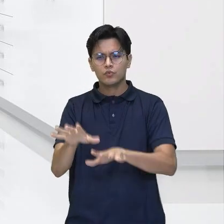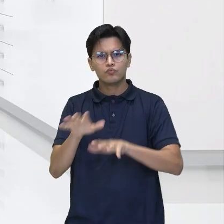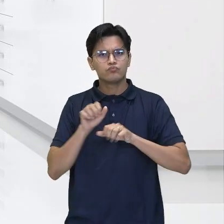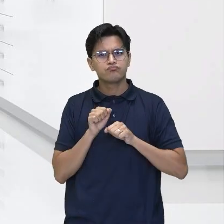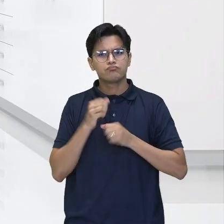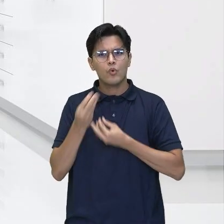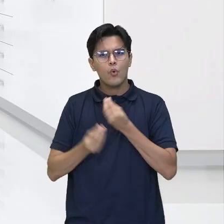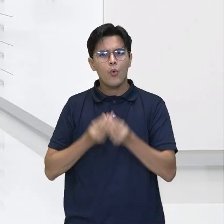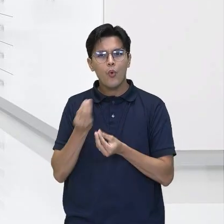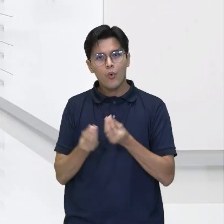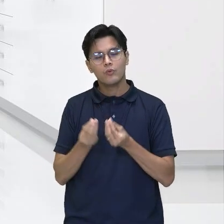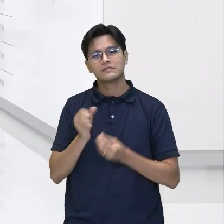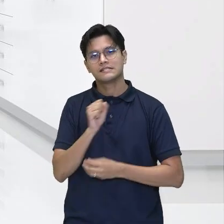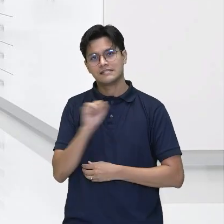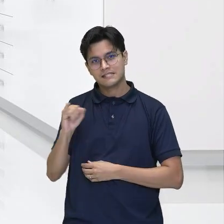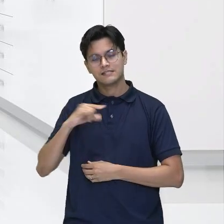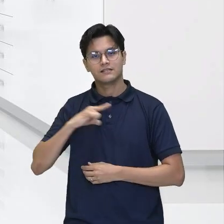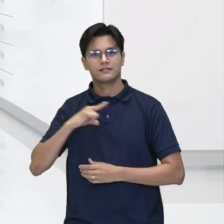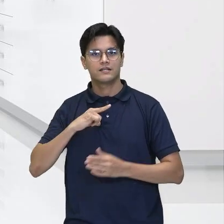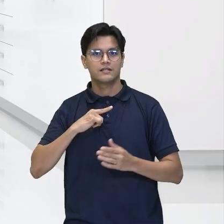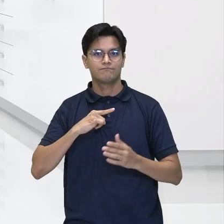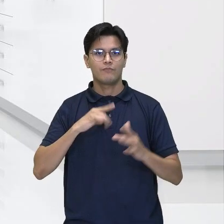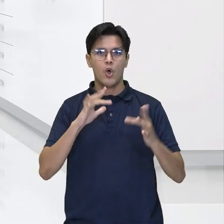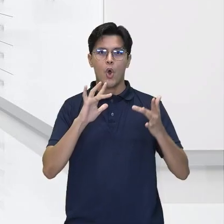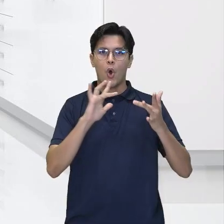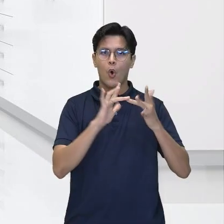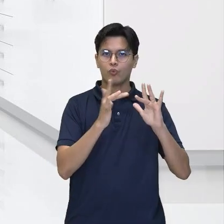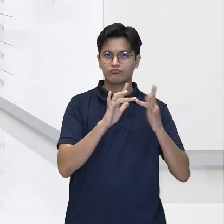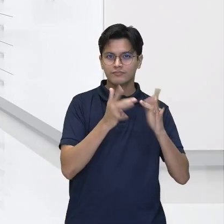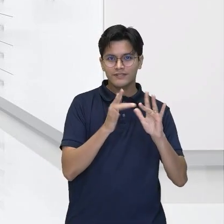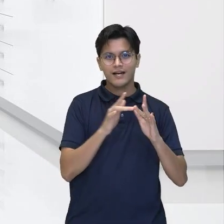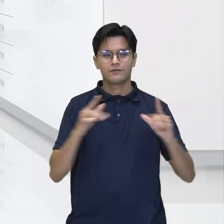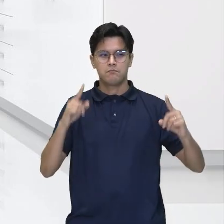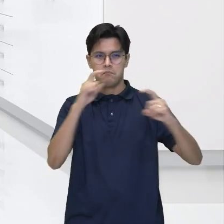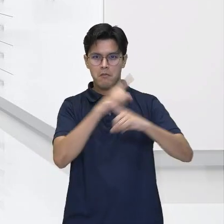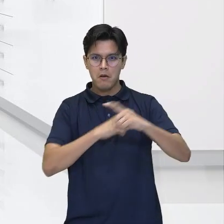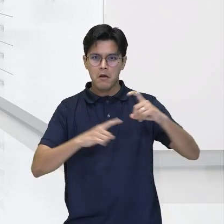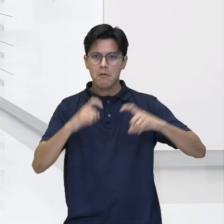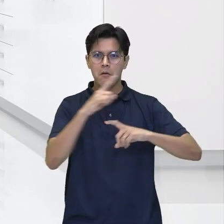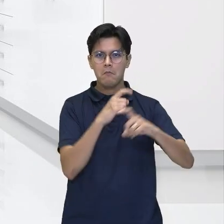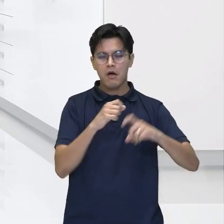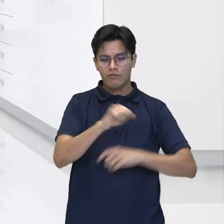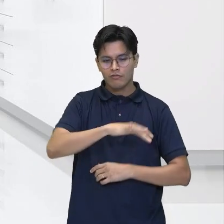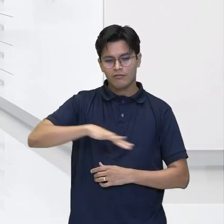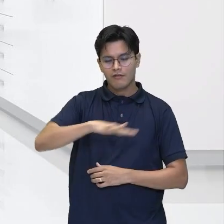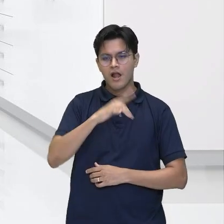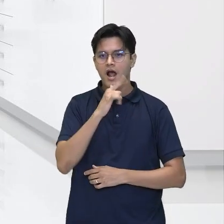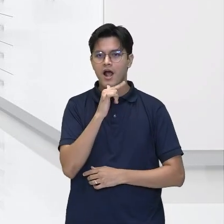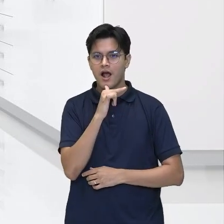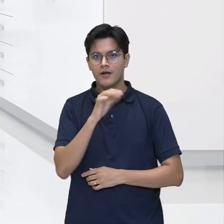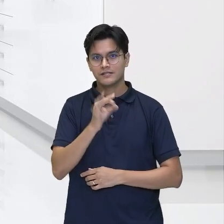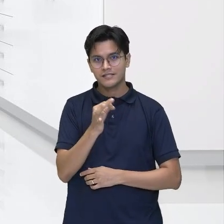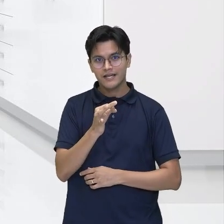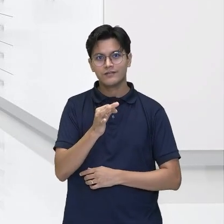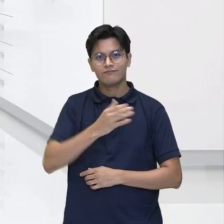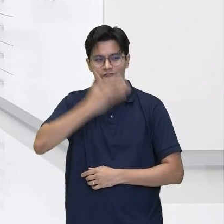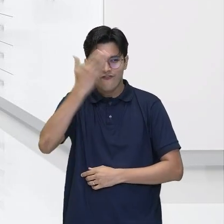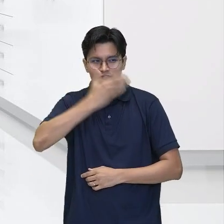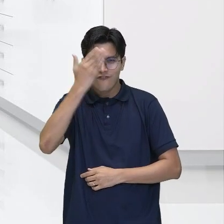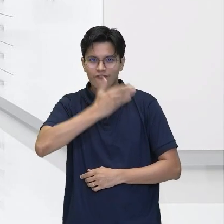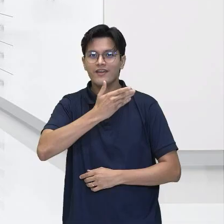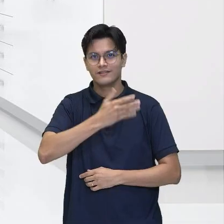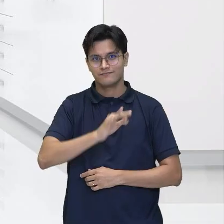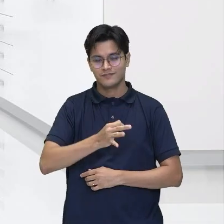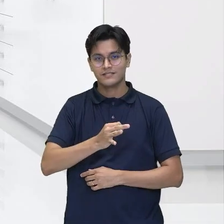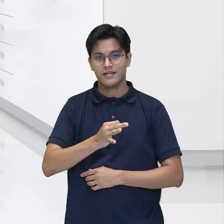com micro-organismos presentes na água e que não são possíveis de serem observados, tá? A olho